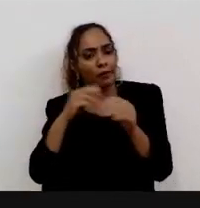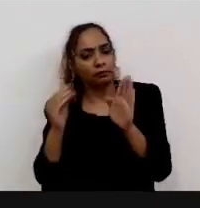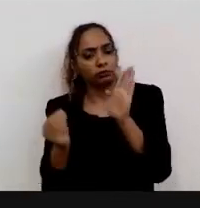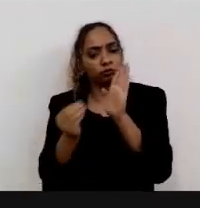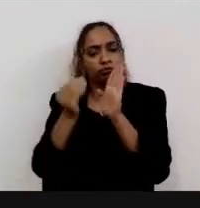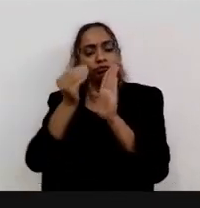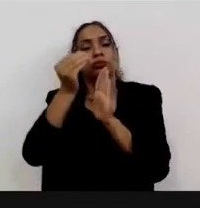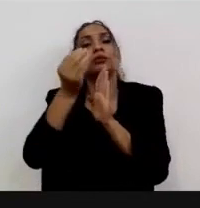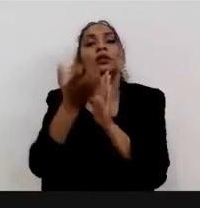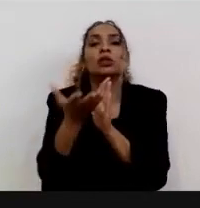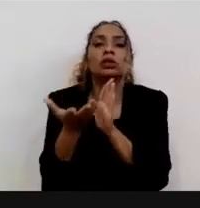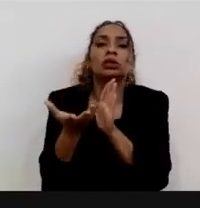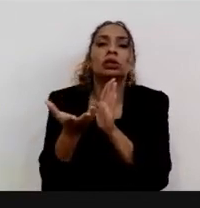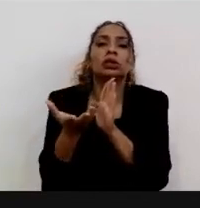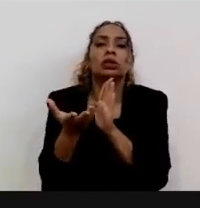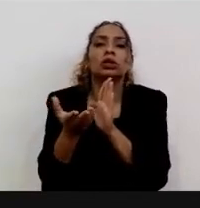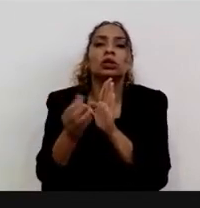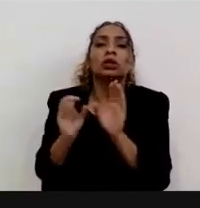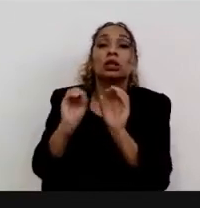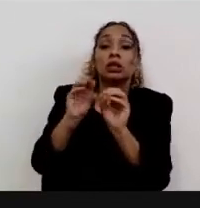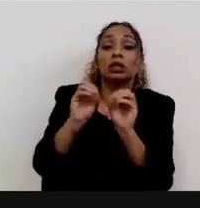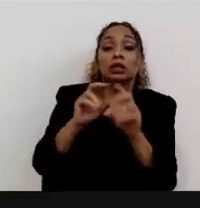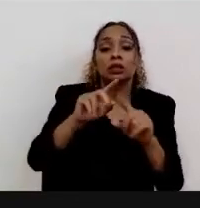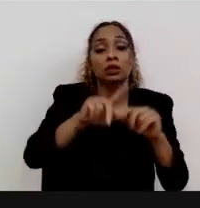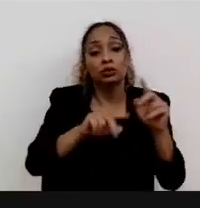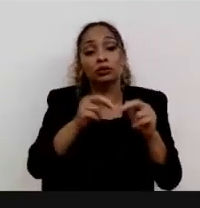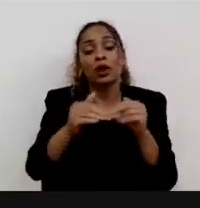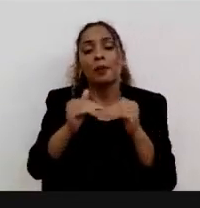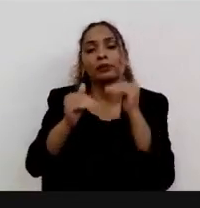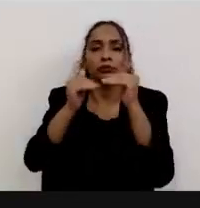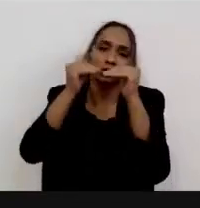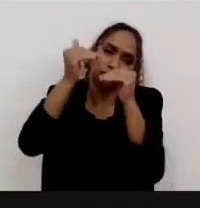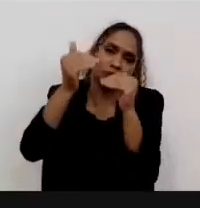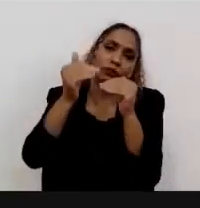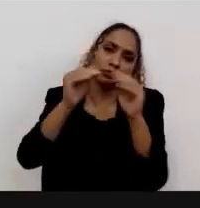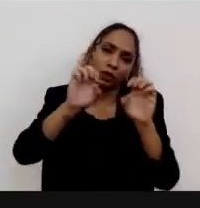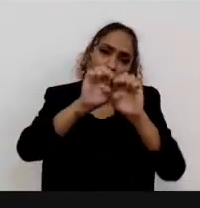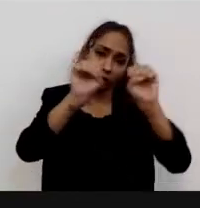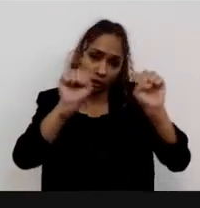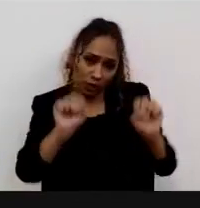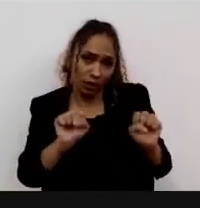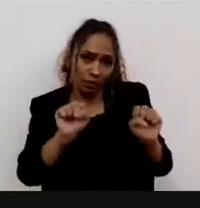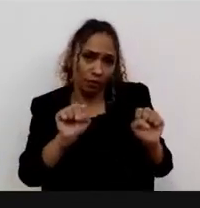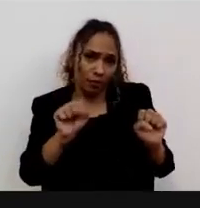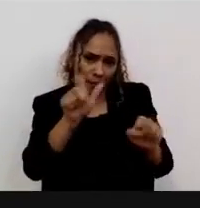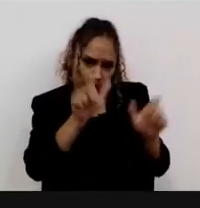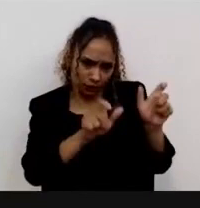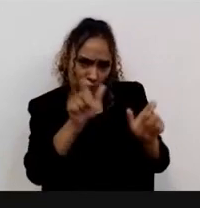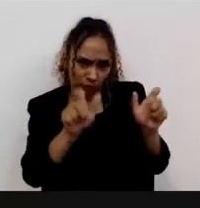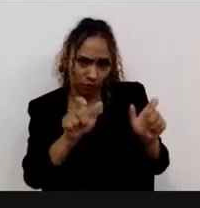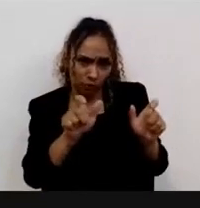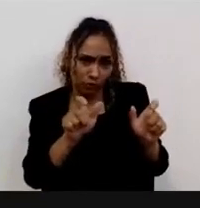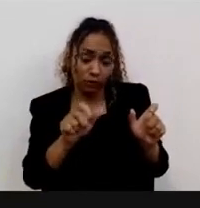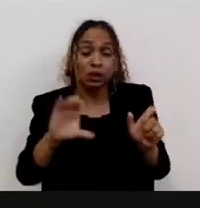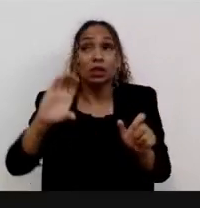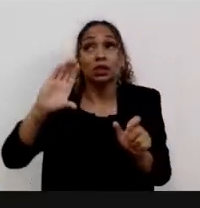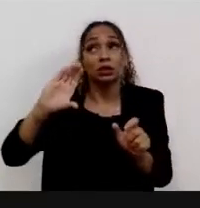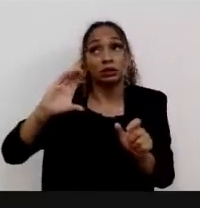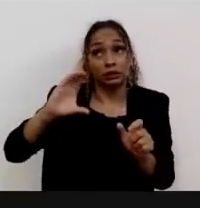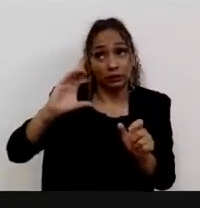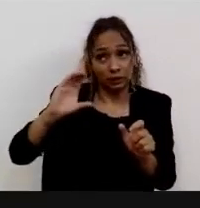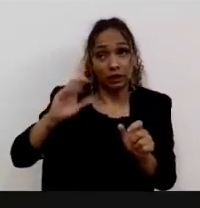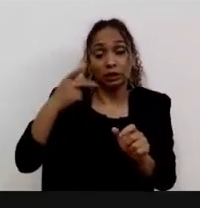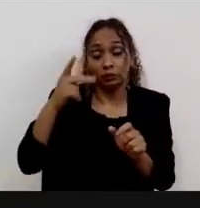investir em ensino de ferramentas, desenvolvimento de sistemas para esse pessoal? Estamos falando de ciência política porque foi o que